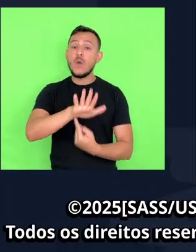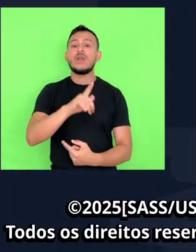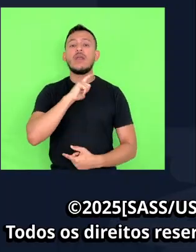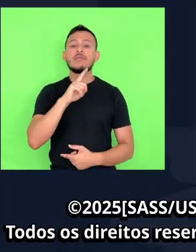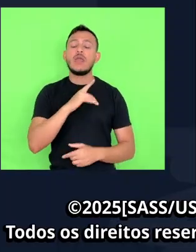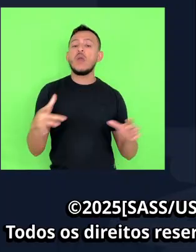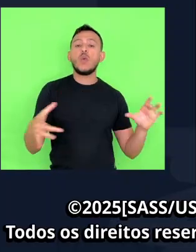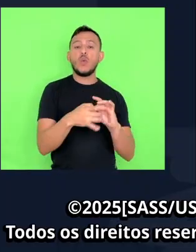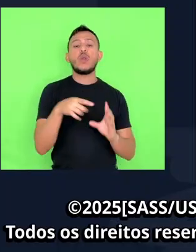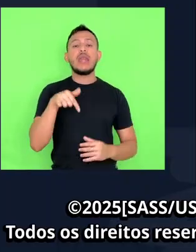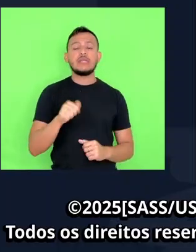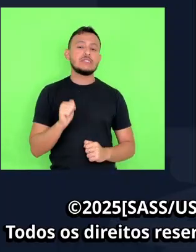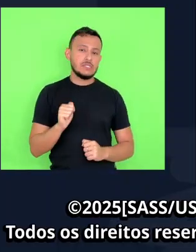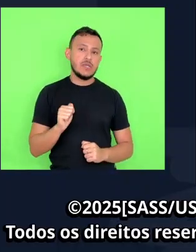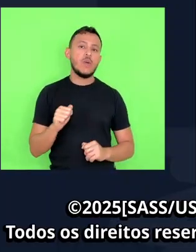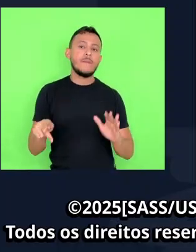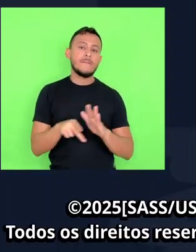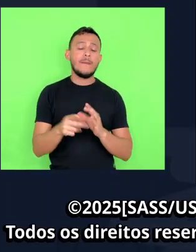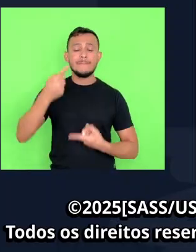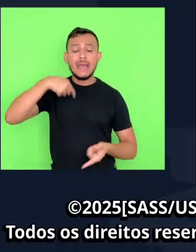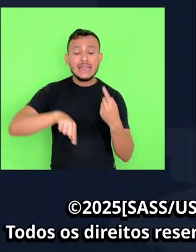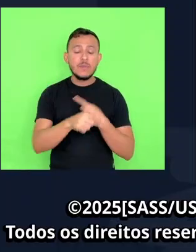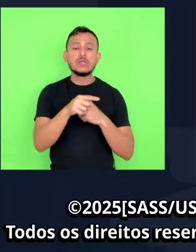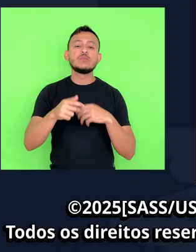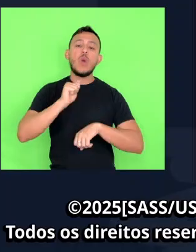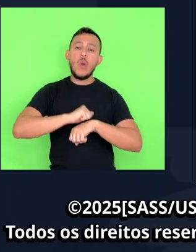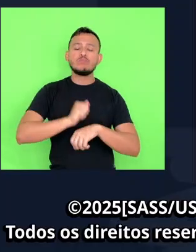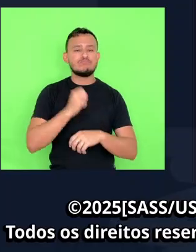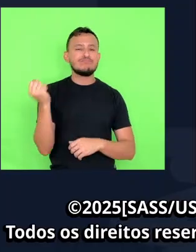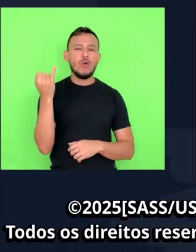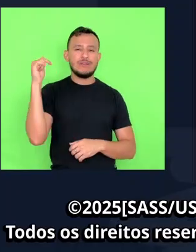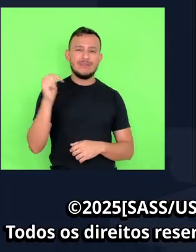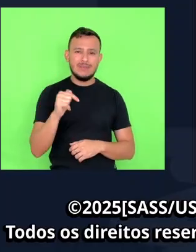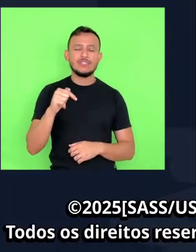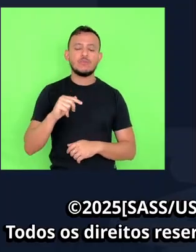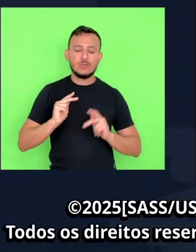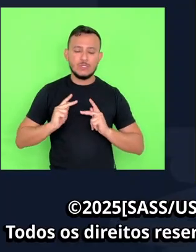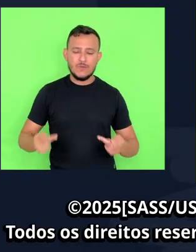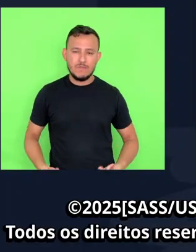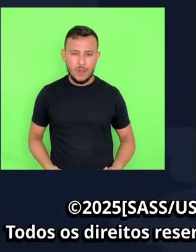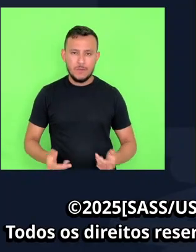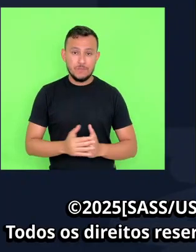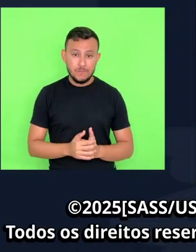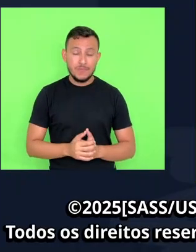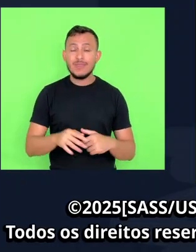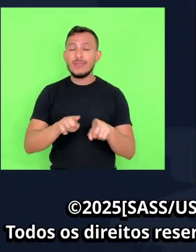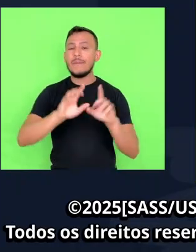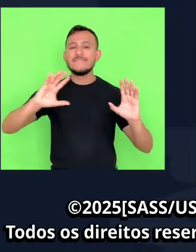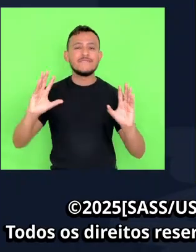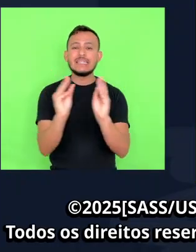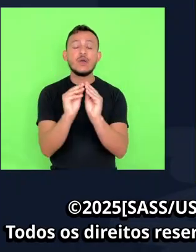que tem uma conexão com um metabolismo ósseo importante para para o ser humano. E,